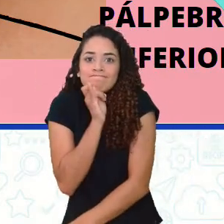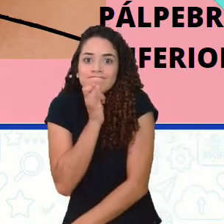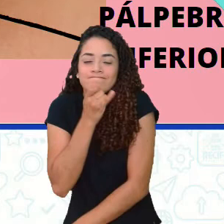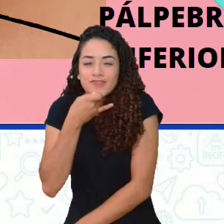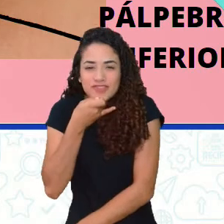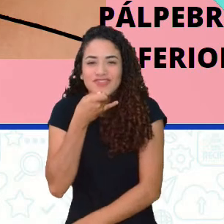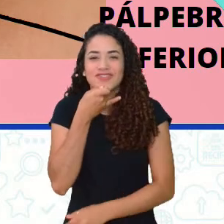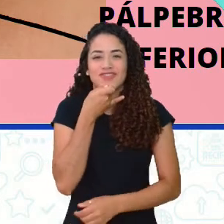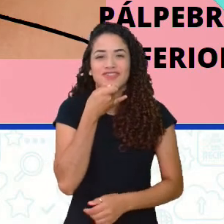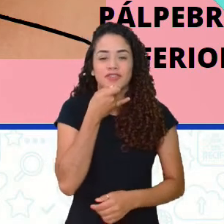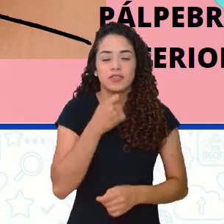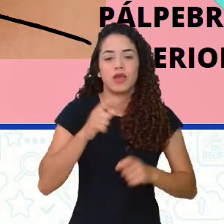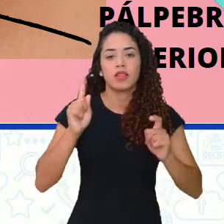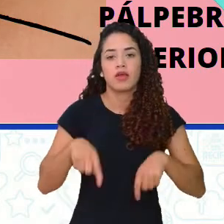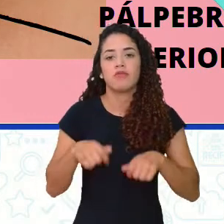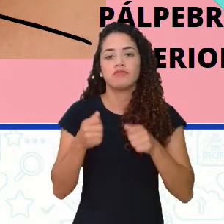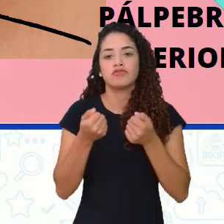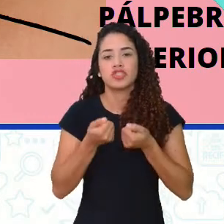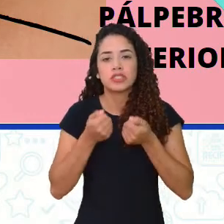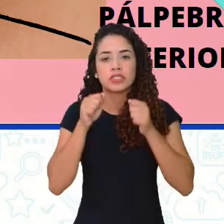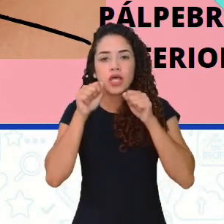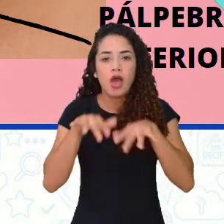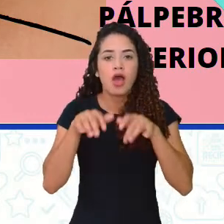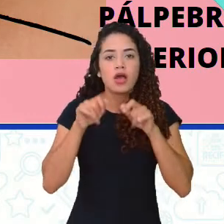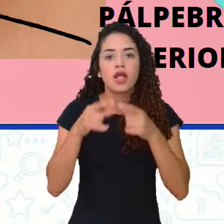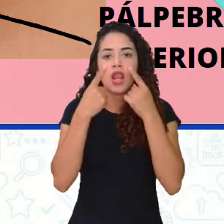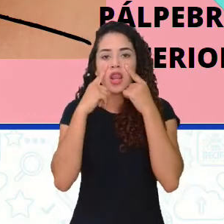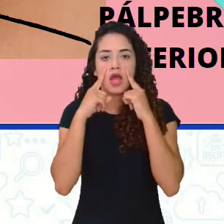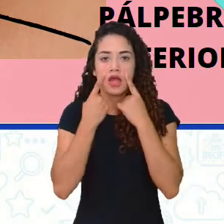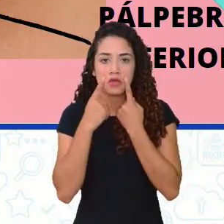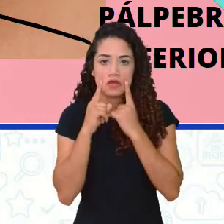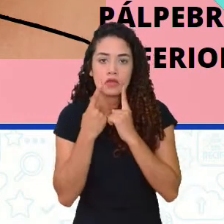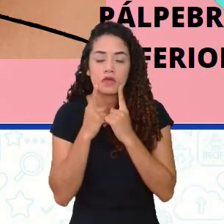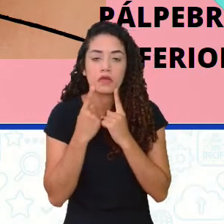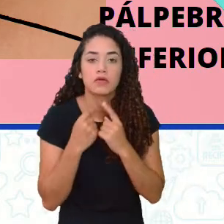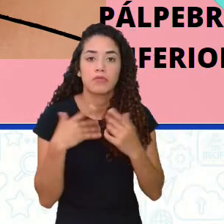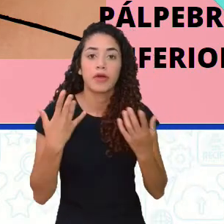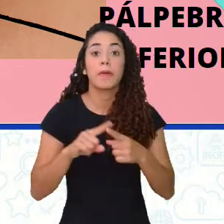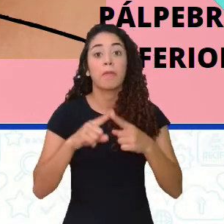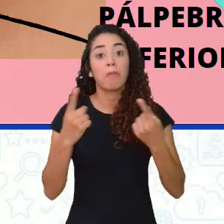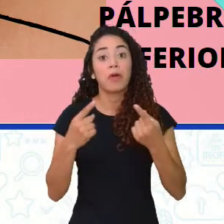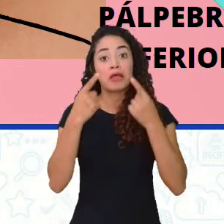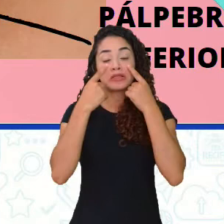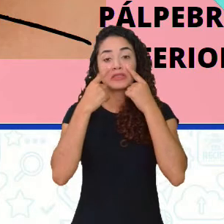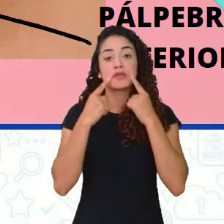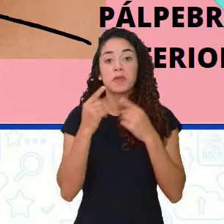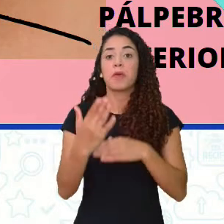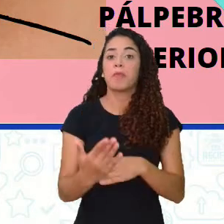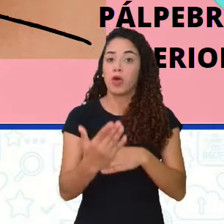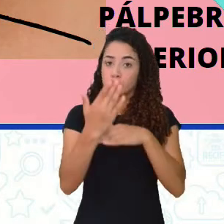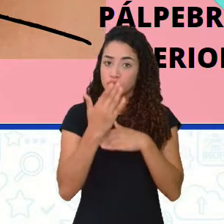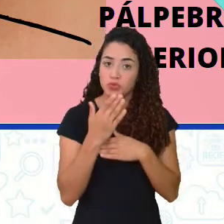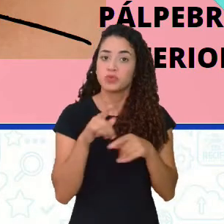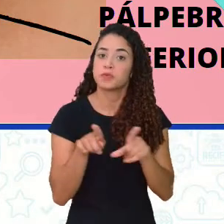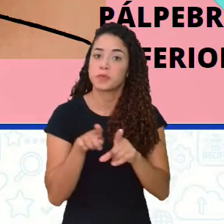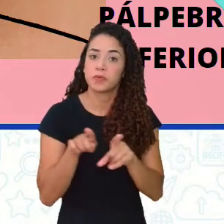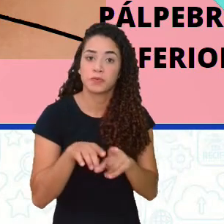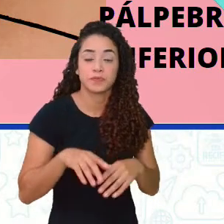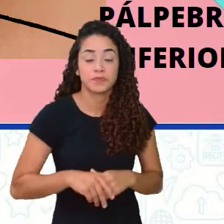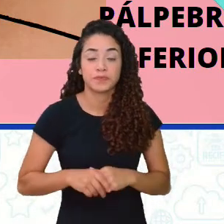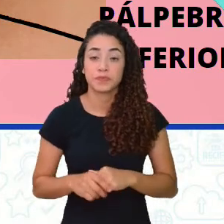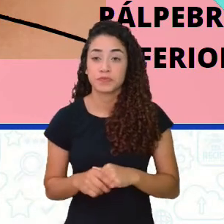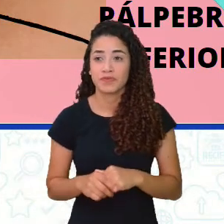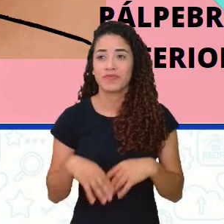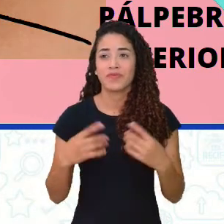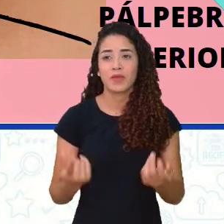está eliminando aí a questão da lágrima. Mas a lágrima é também um grande lubrificante aí para o nosso olho. E aí deve